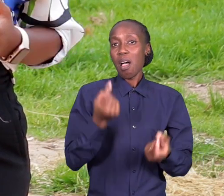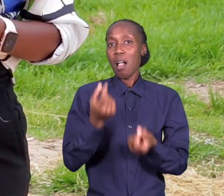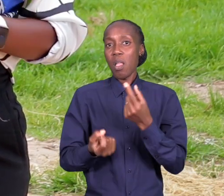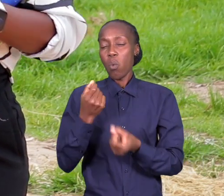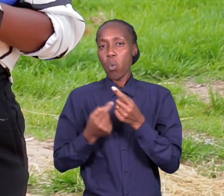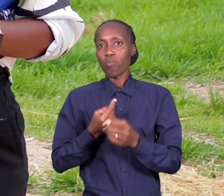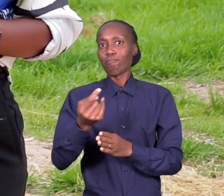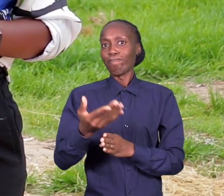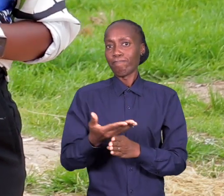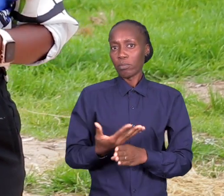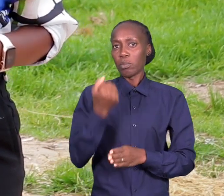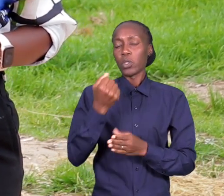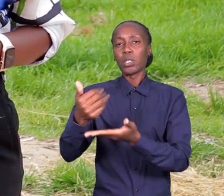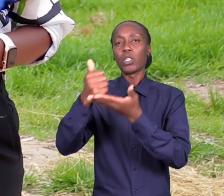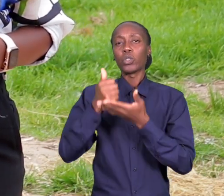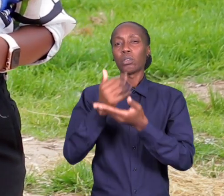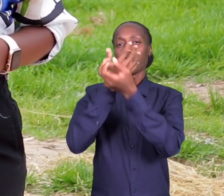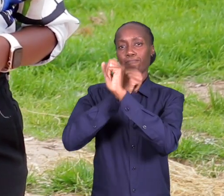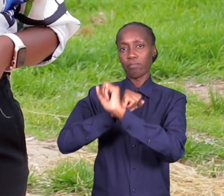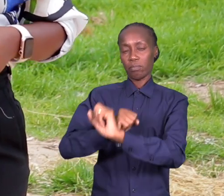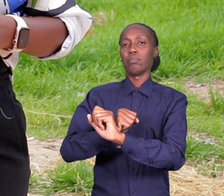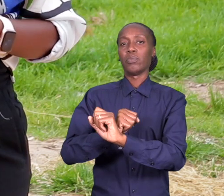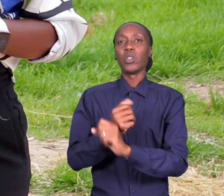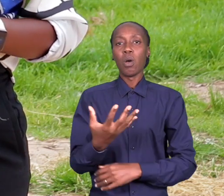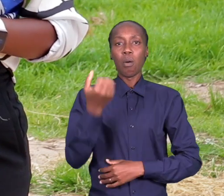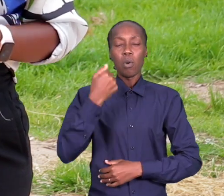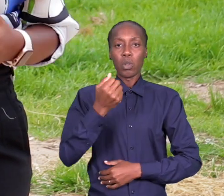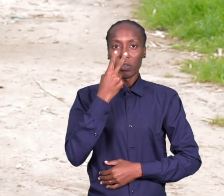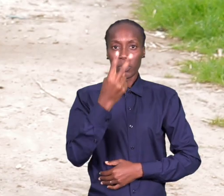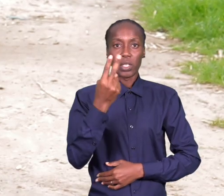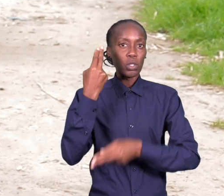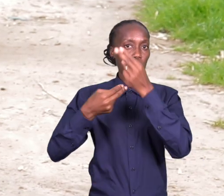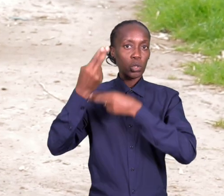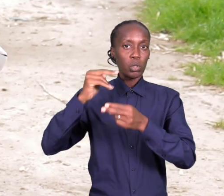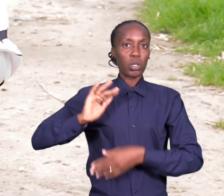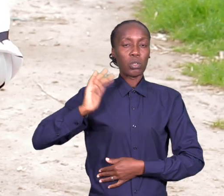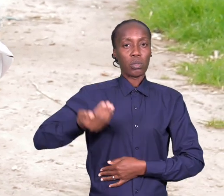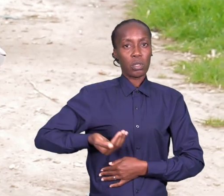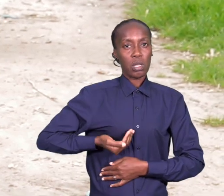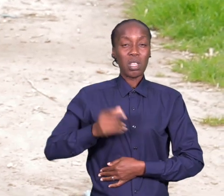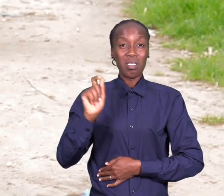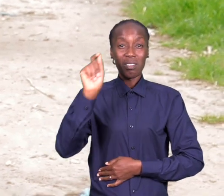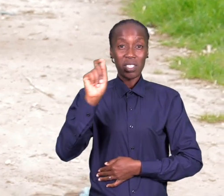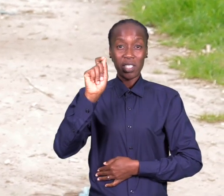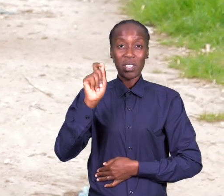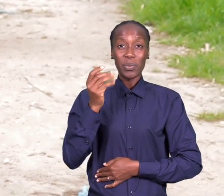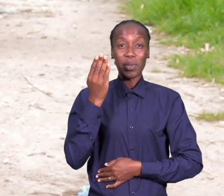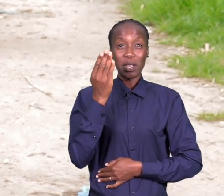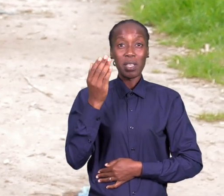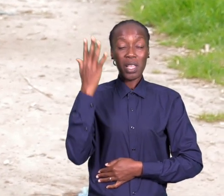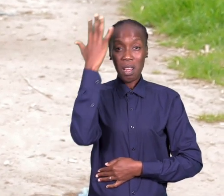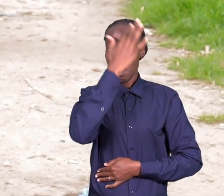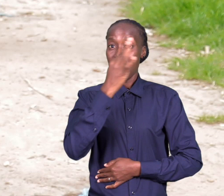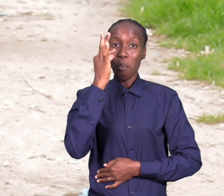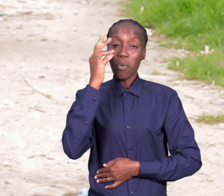Porém, algumas práticas podem ajudar a combater este mal. Acompanhe histórias de algumas mães aqui